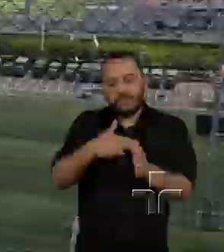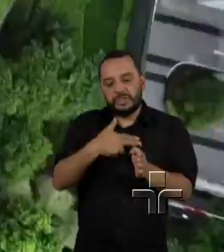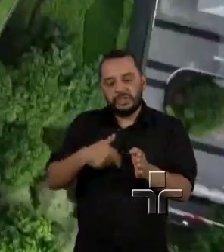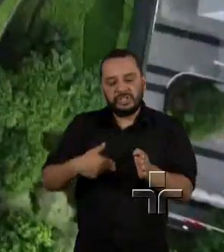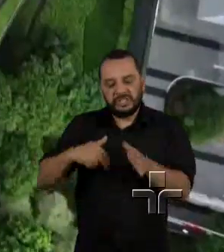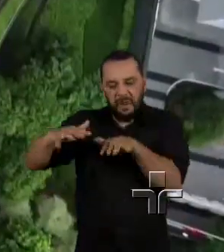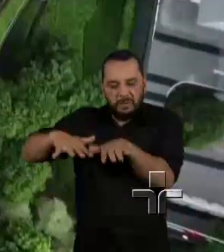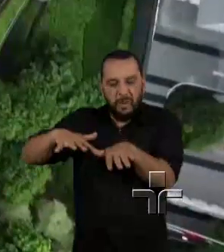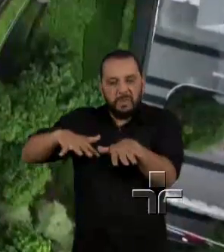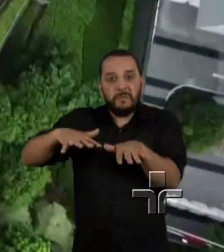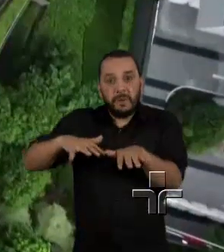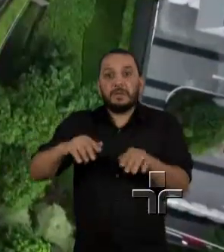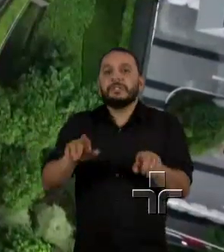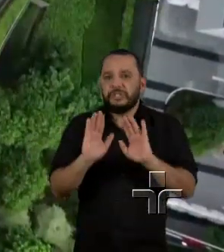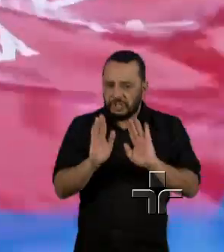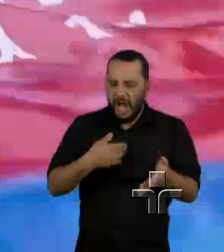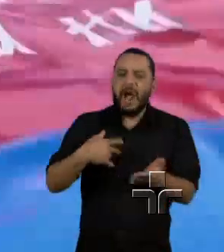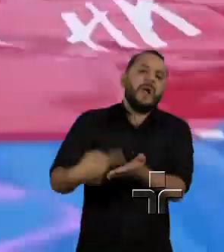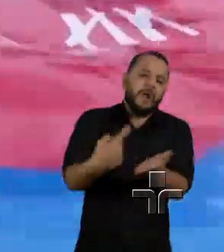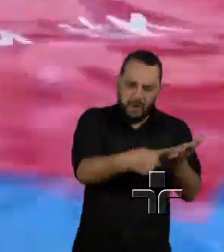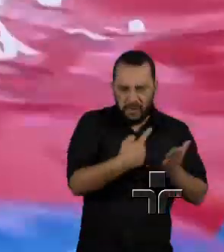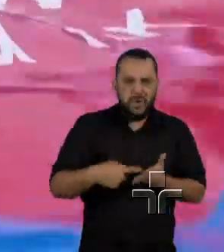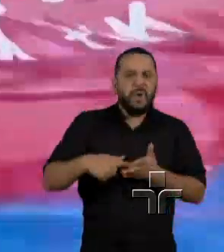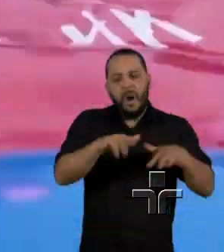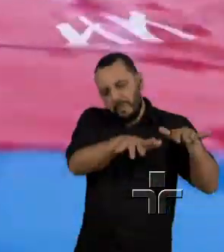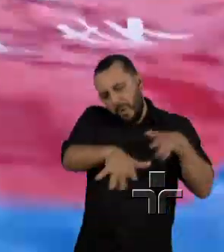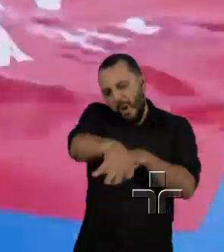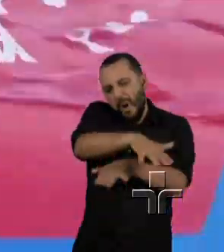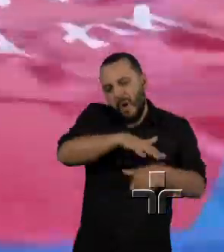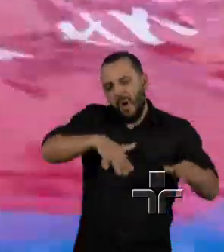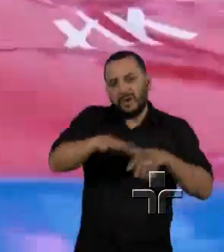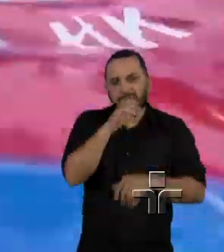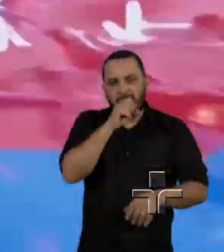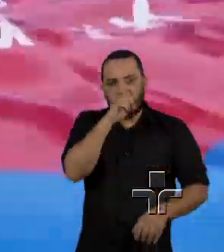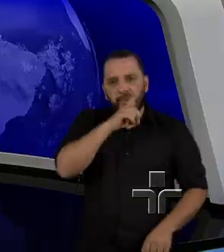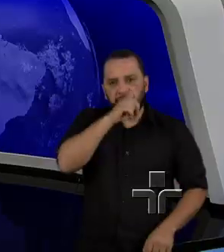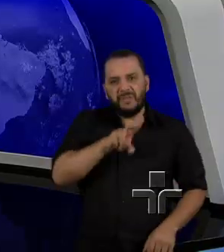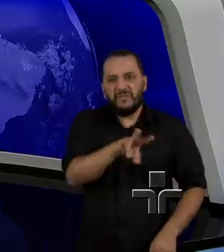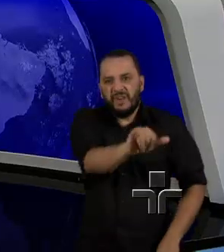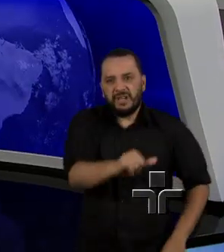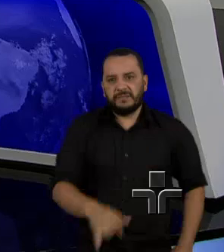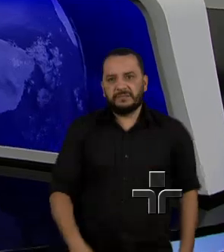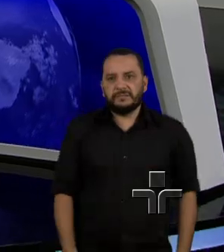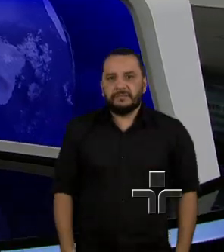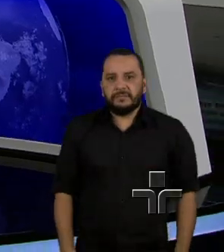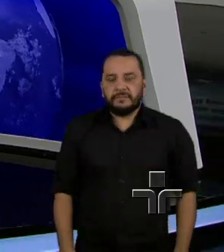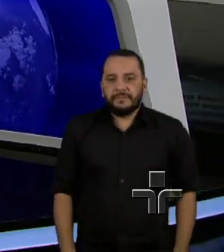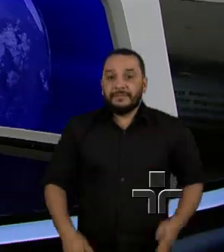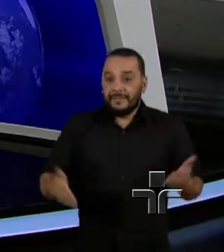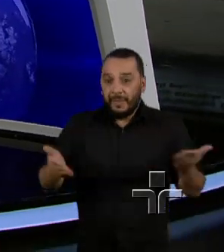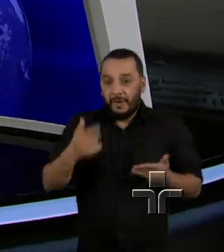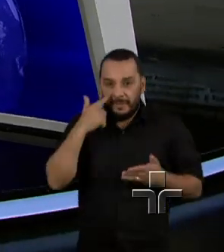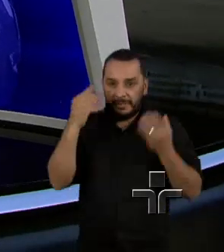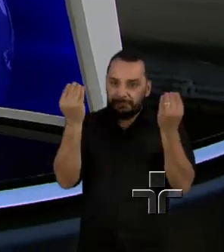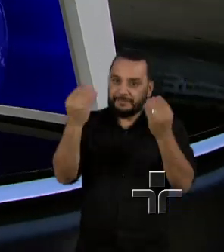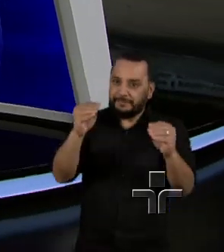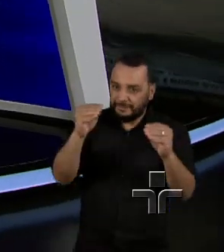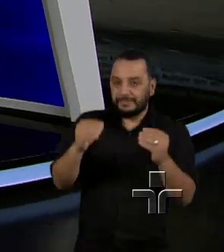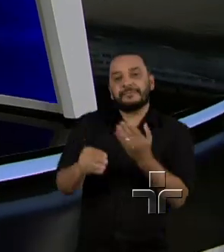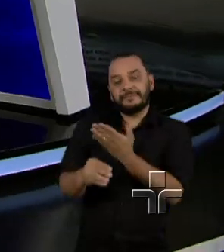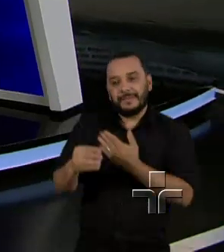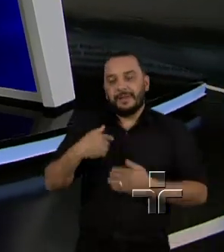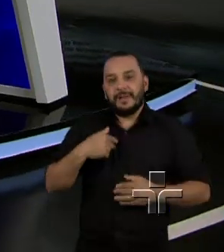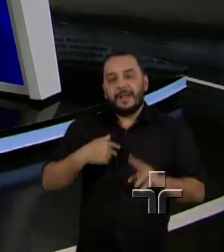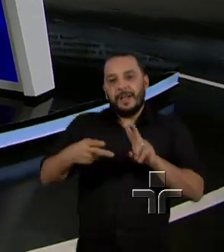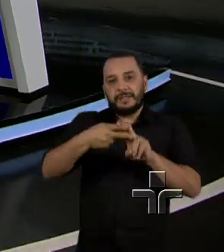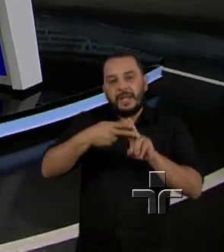disso, novas manifestações estão marcadas para este fim de semana. Bom, e agora vamos ver no telão algumas mensagens